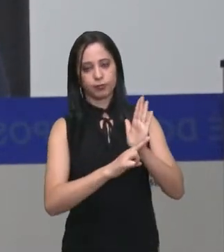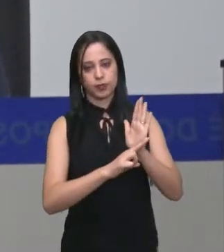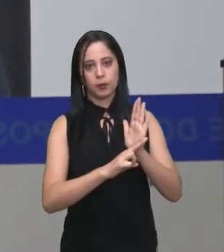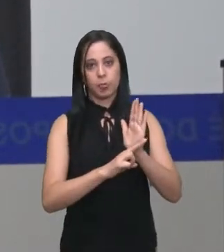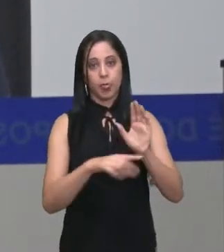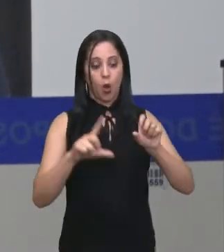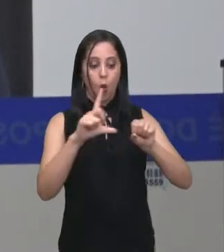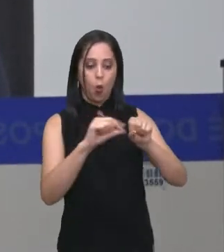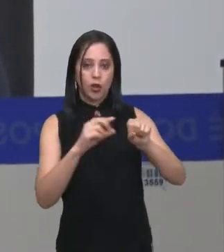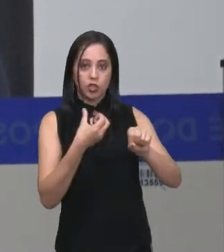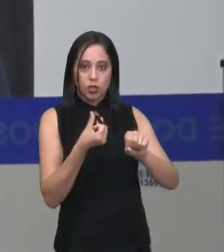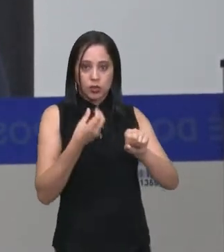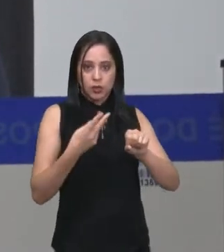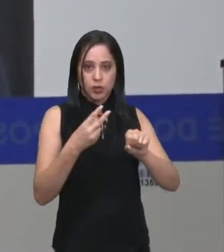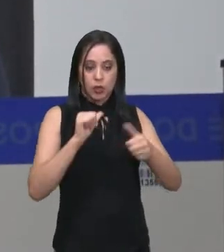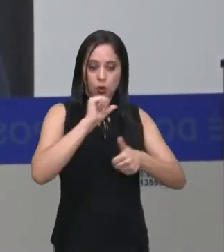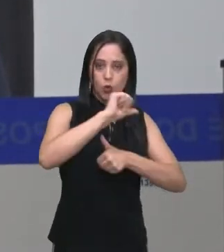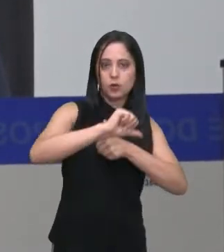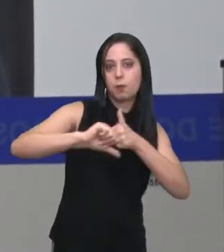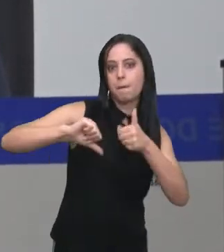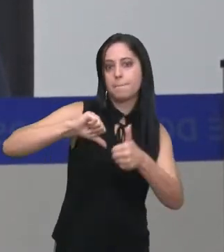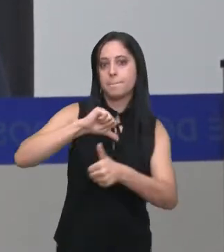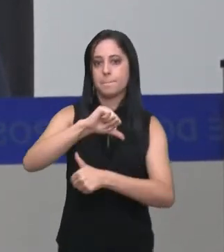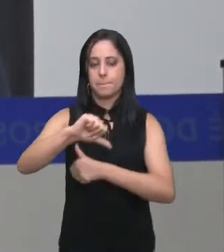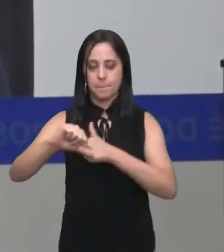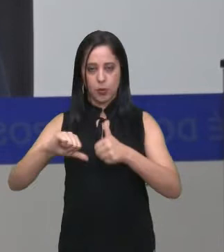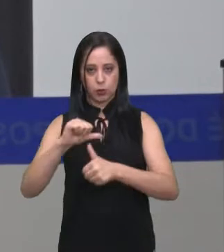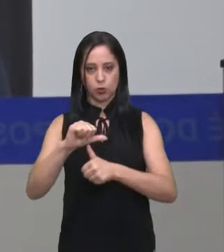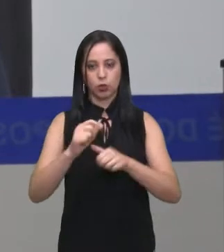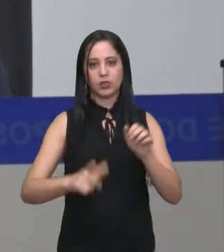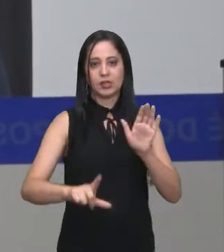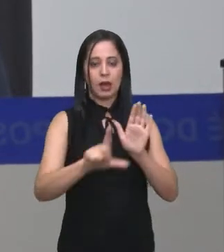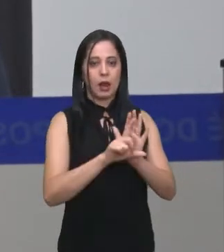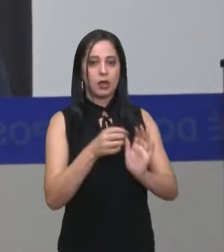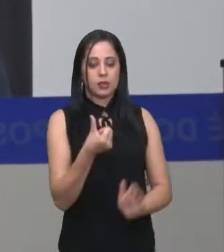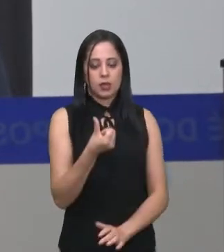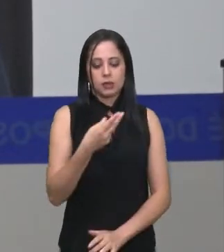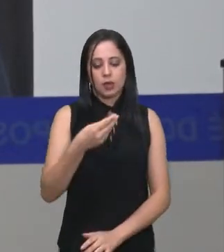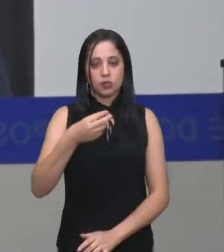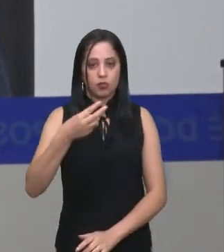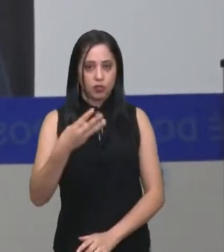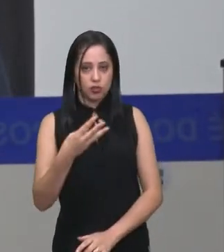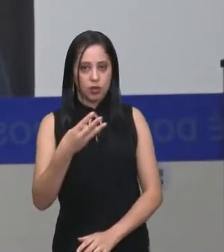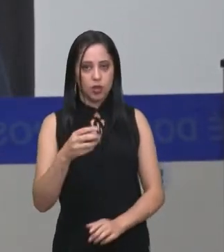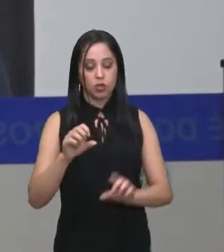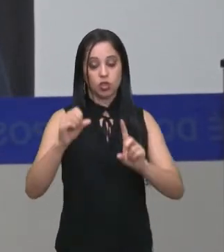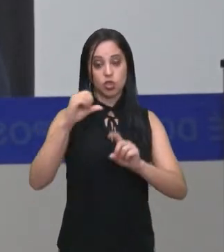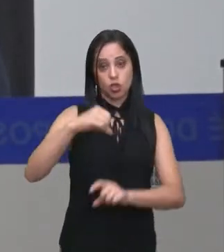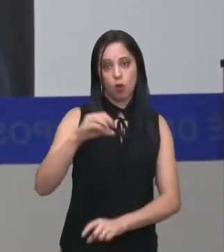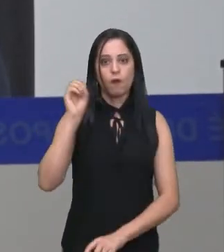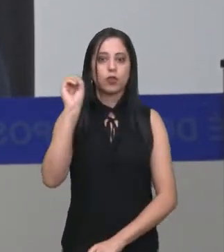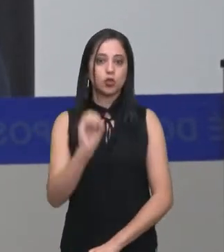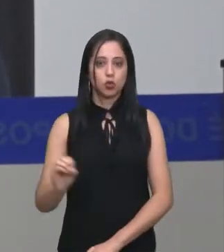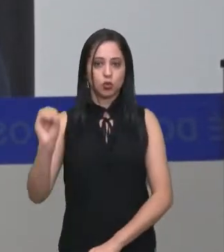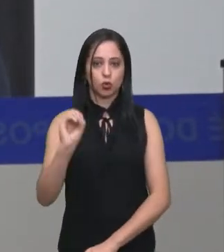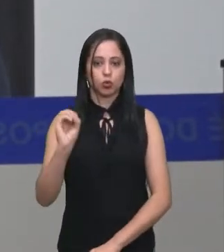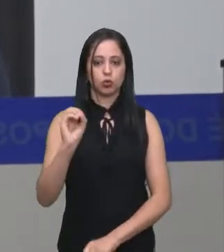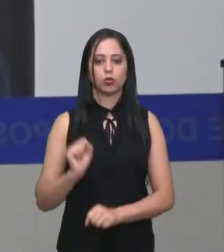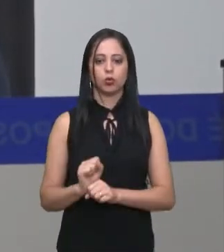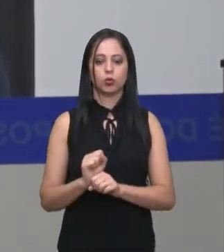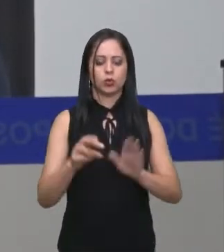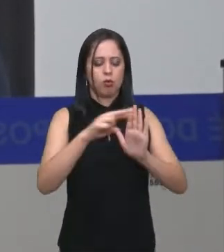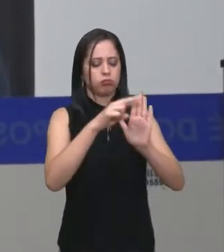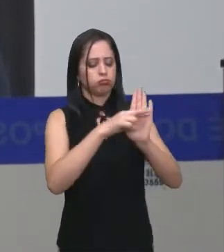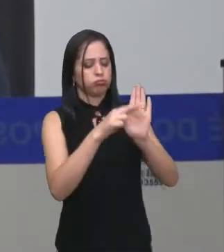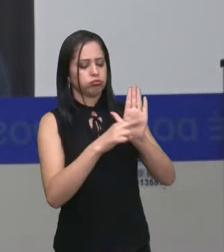artigo 62 da Lei Complementar número 623, de 9 de outubro de 2019, que estabelece as normas relativas